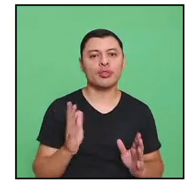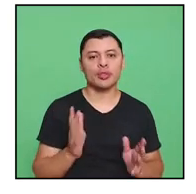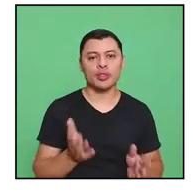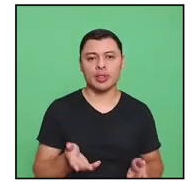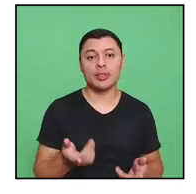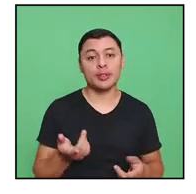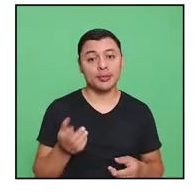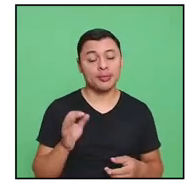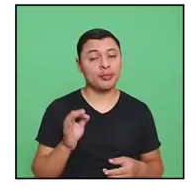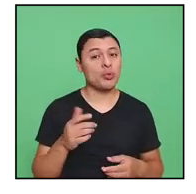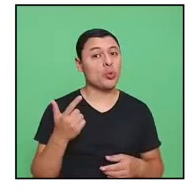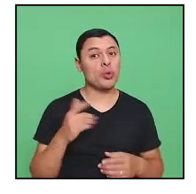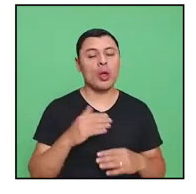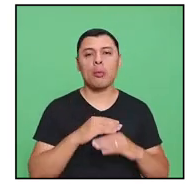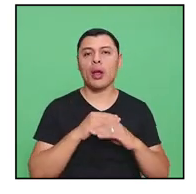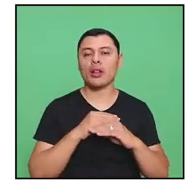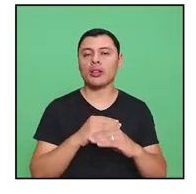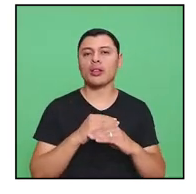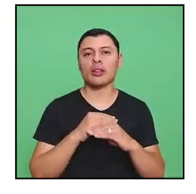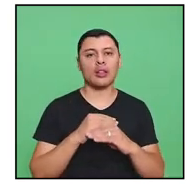há um padrão